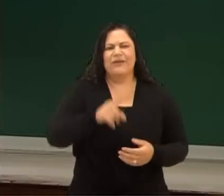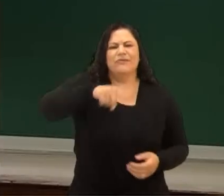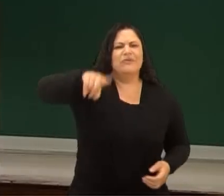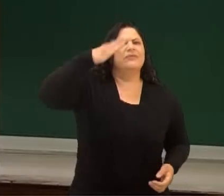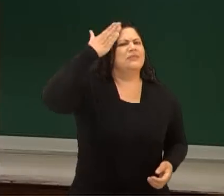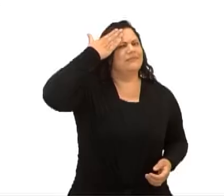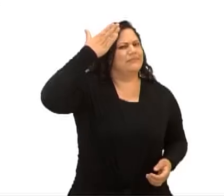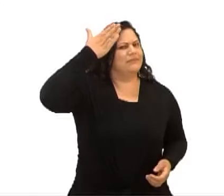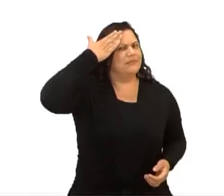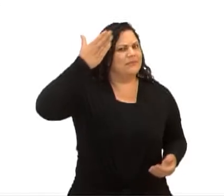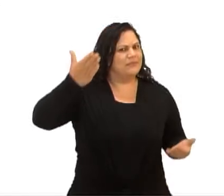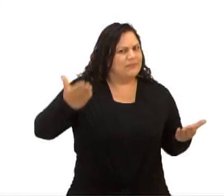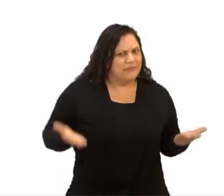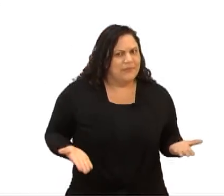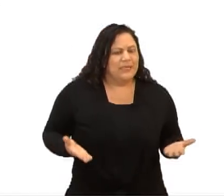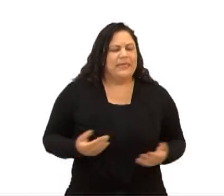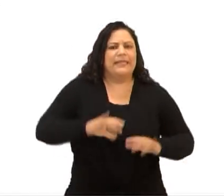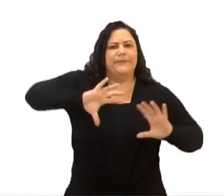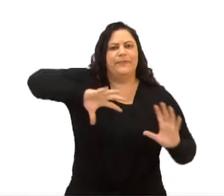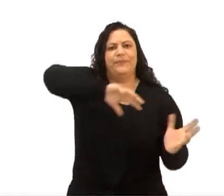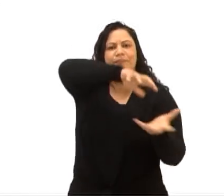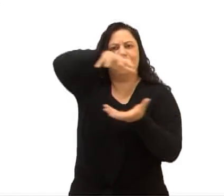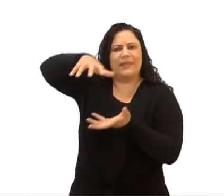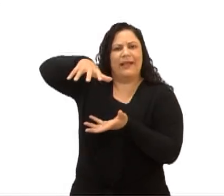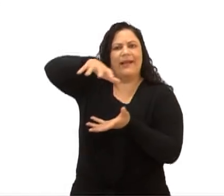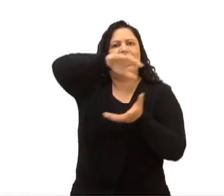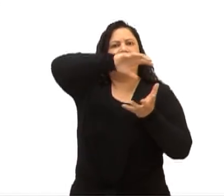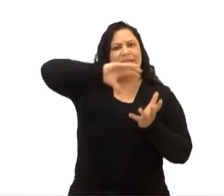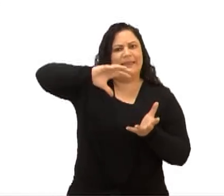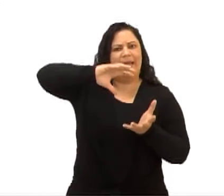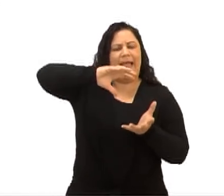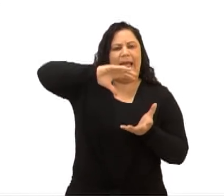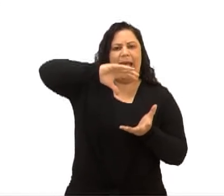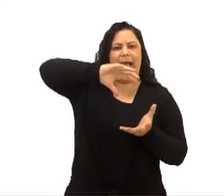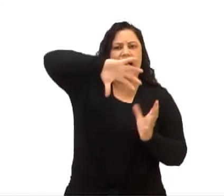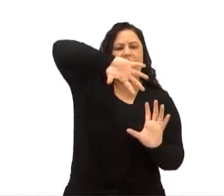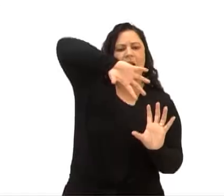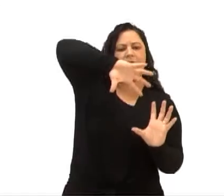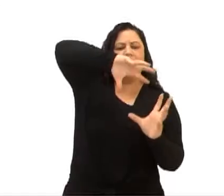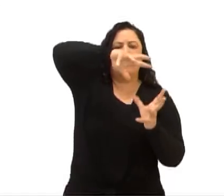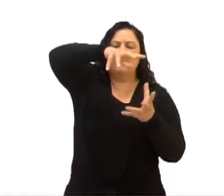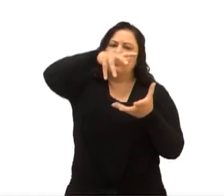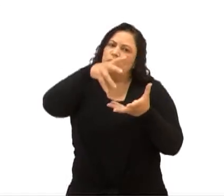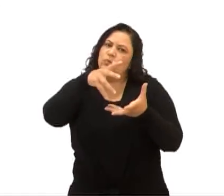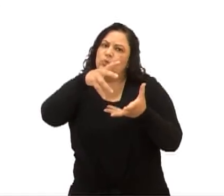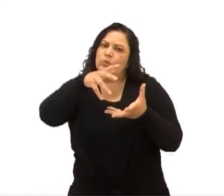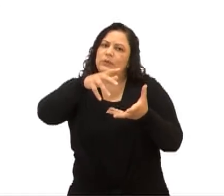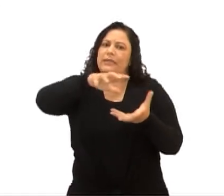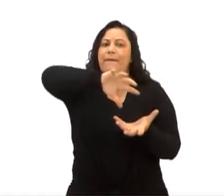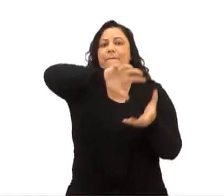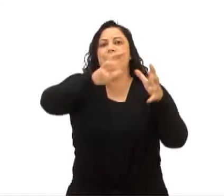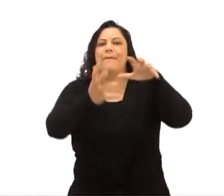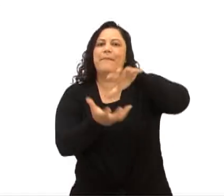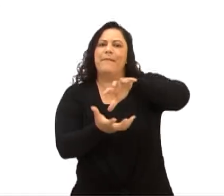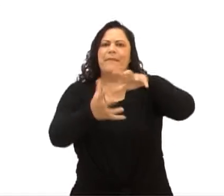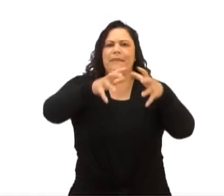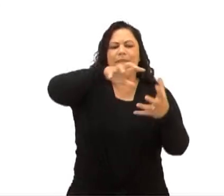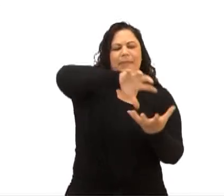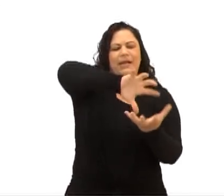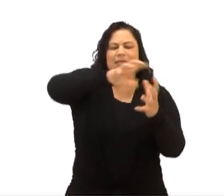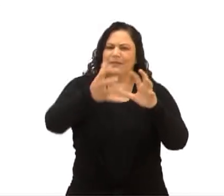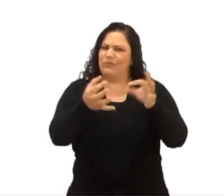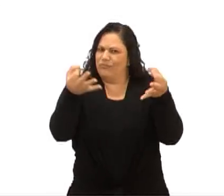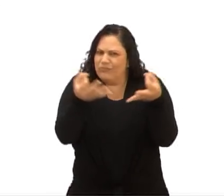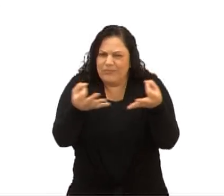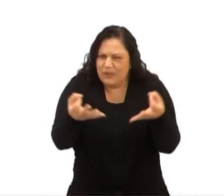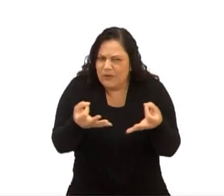sabia que a Terra tem um formato arredondado, porém, ela não é uma esfera perfeita? Você sabia